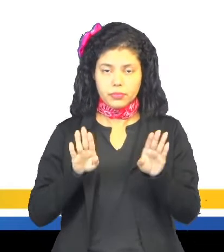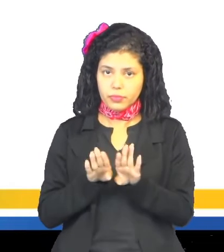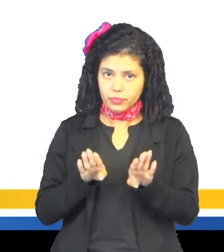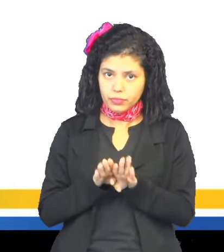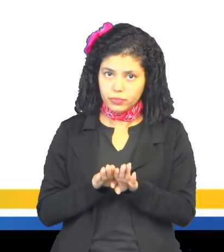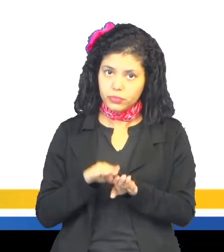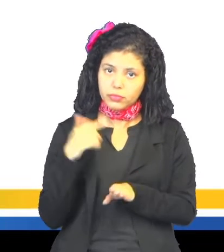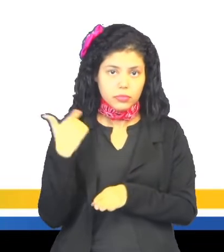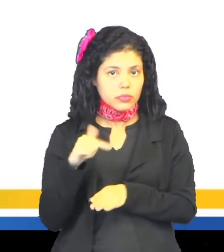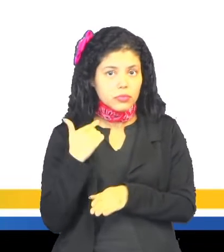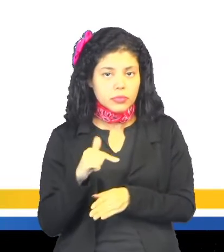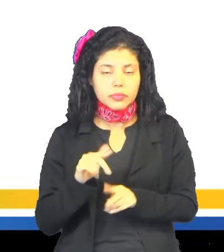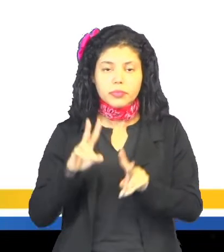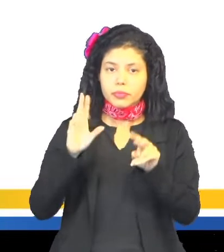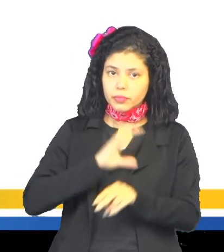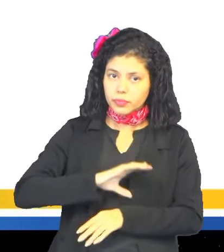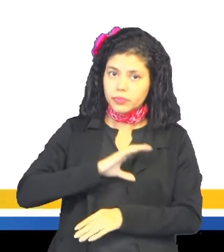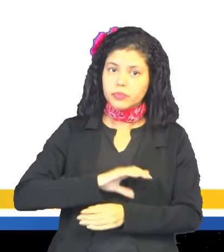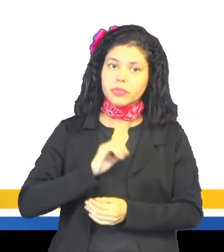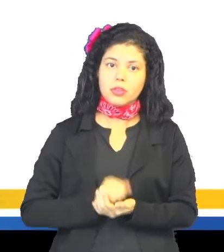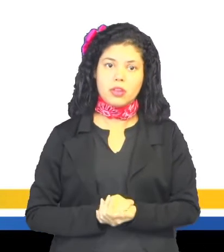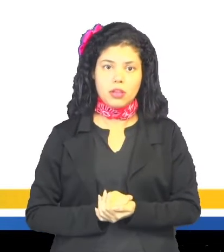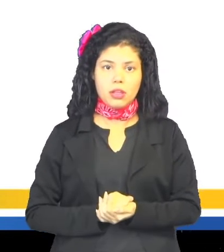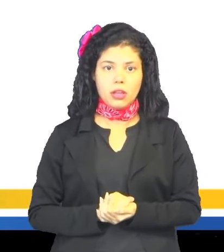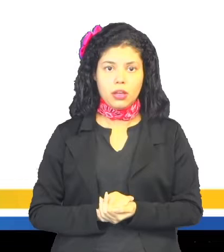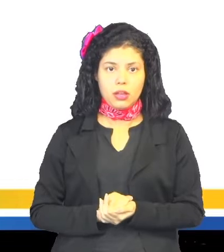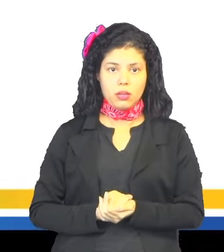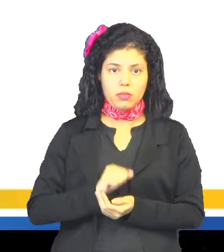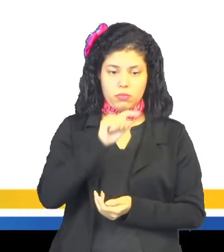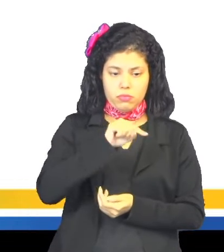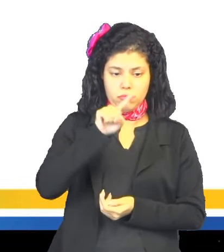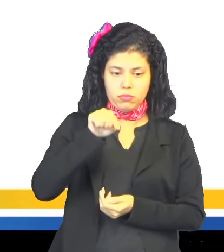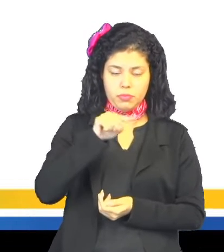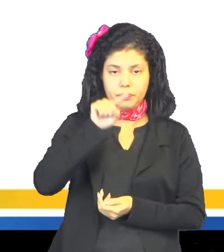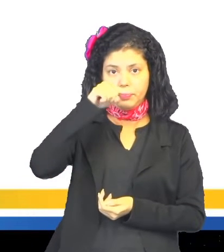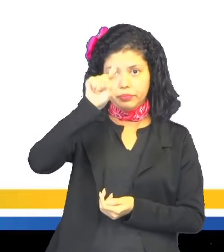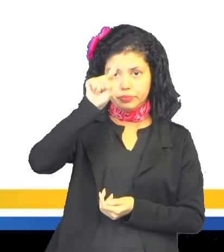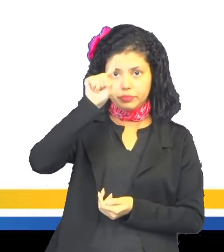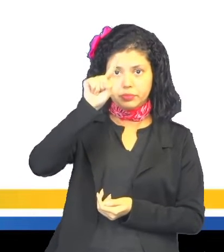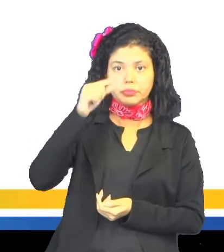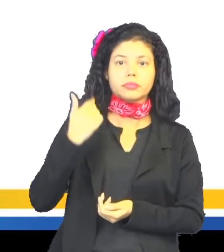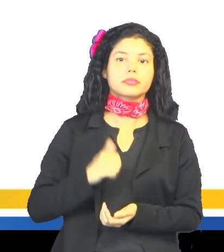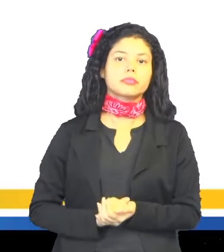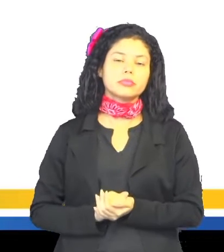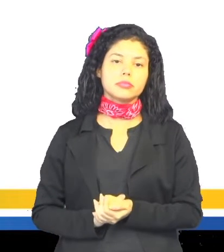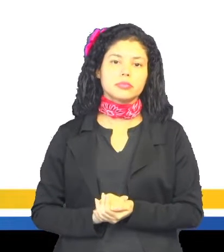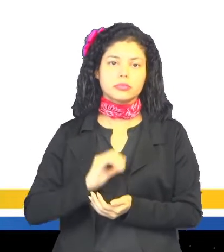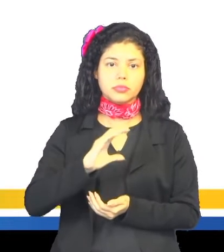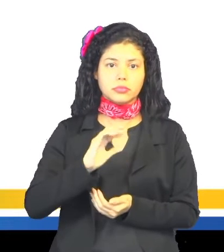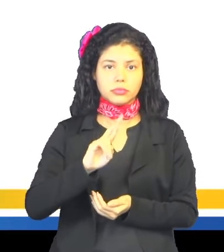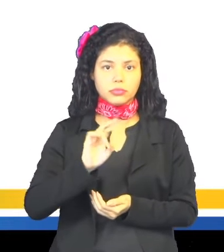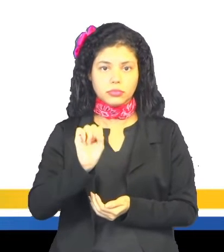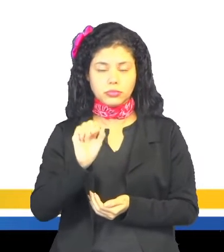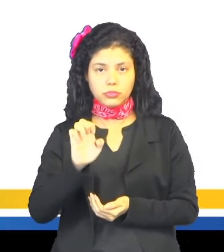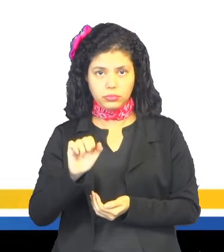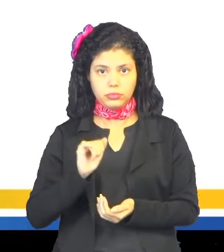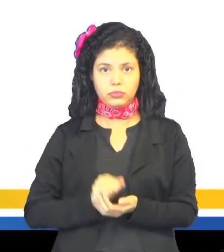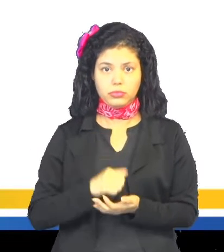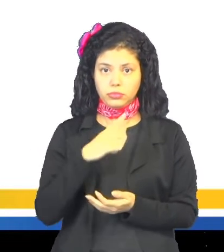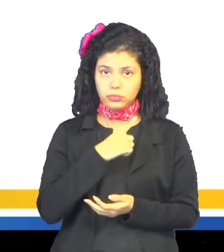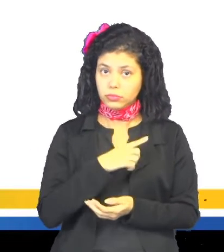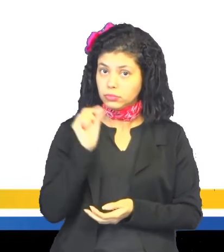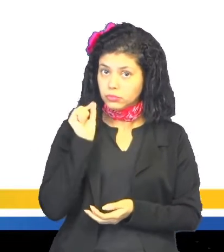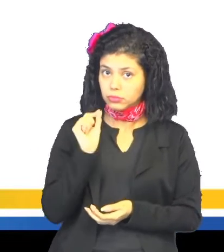Língua Portuguesa que não existe na liga espanhola quer a casa né o uso do acento né grave ali que